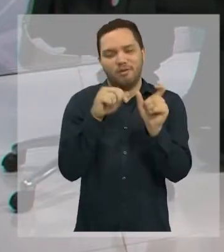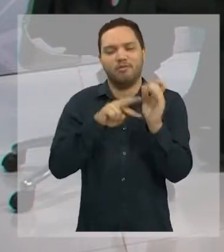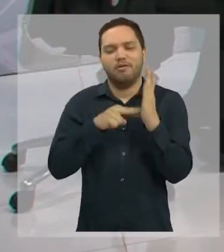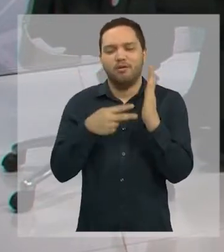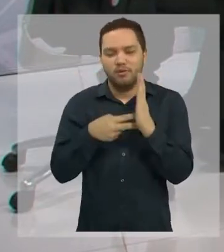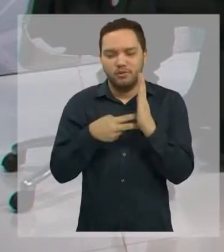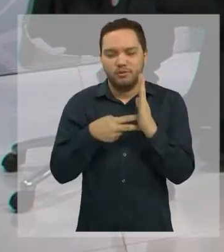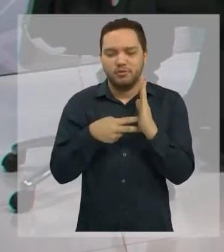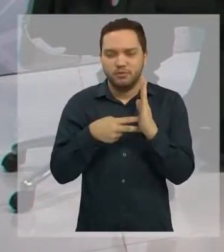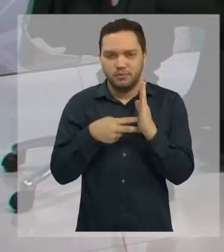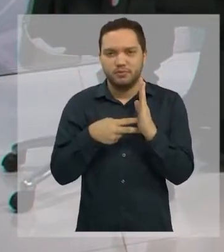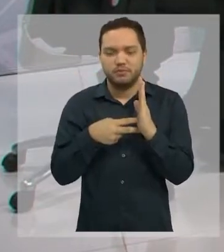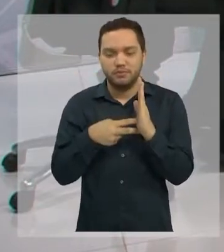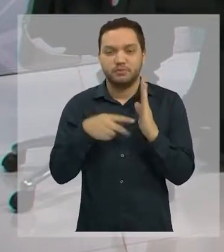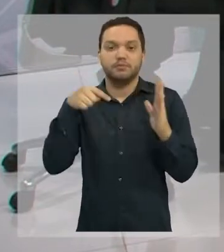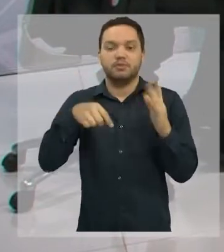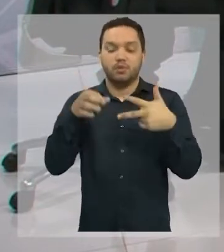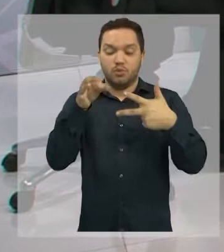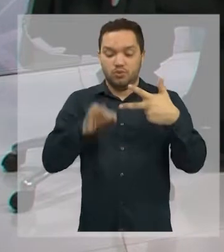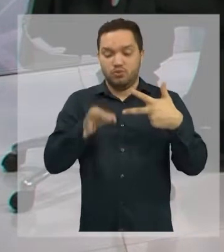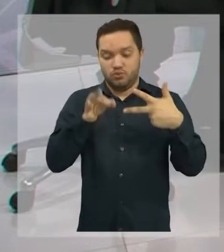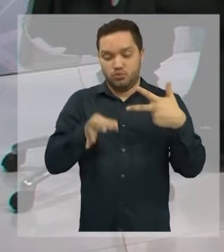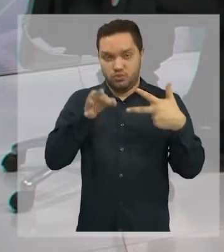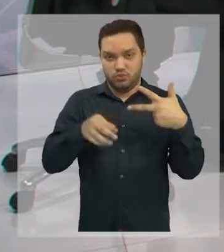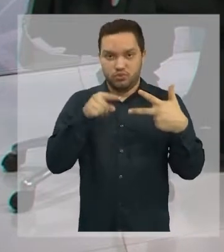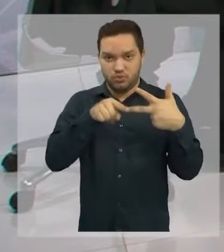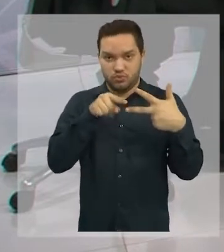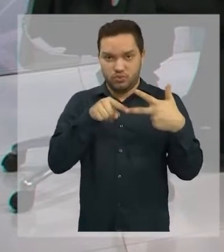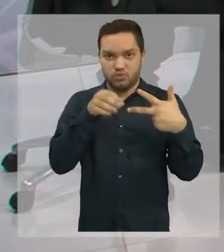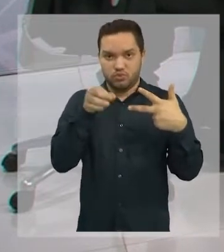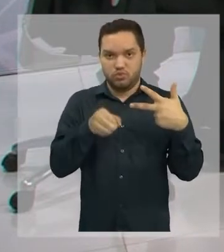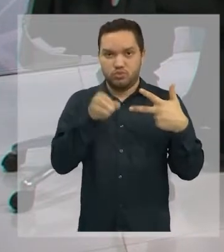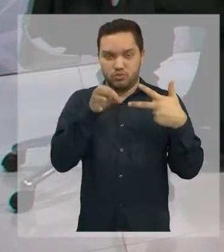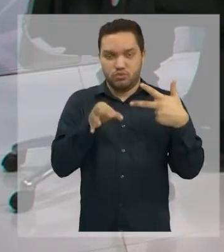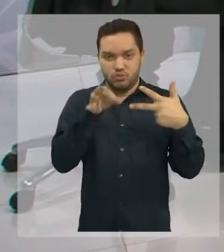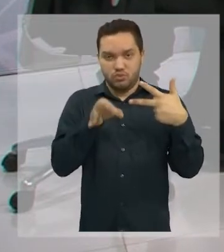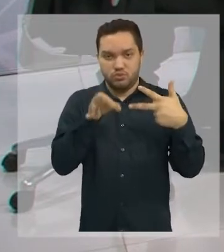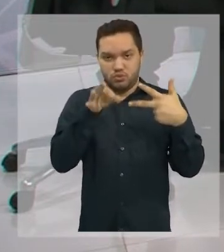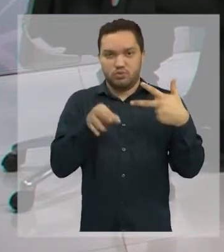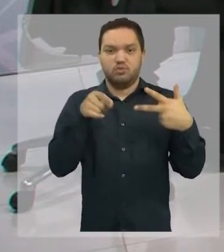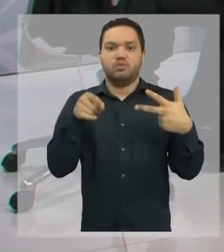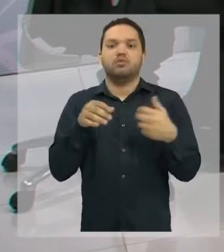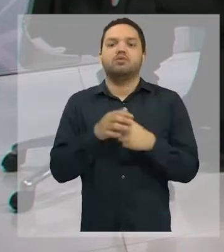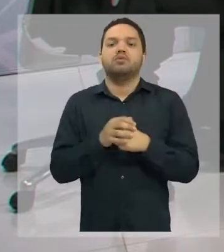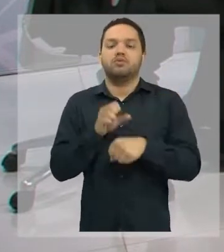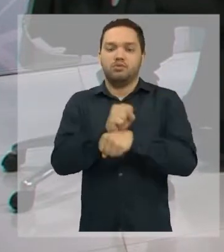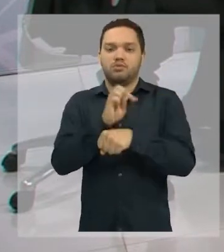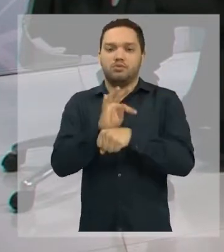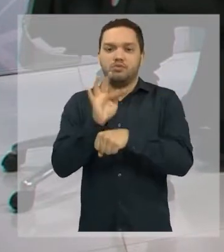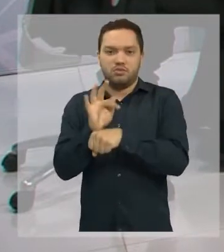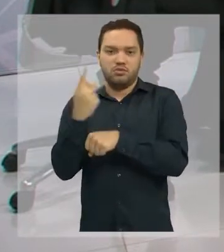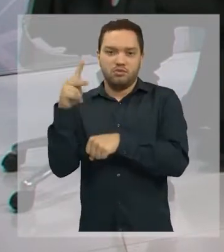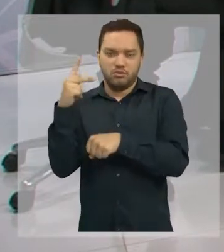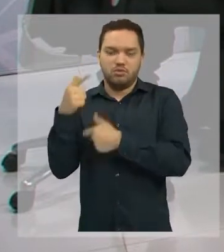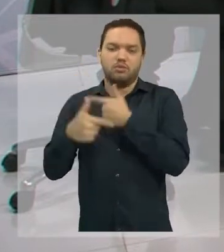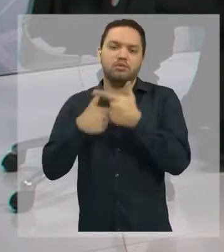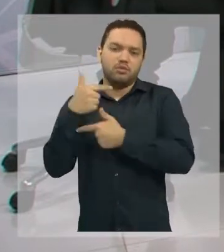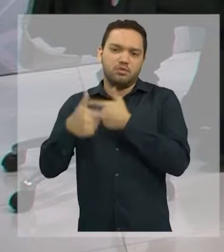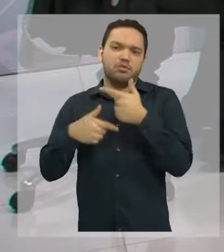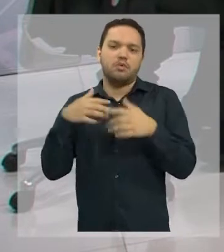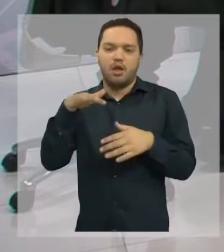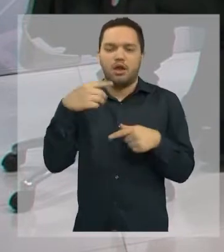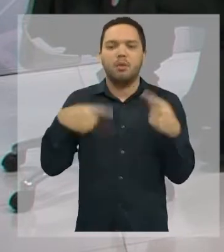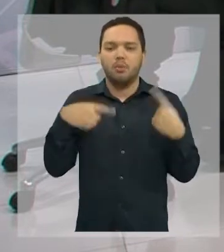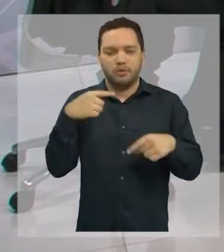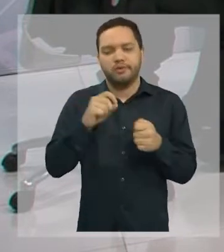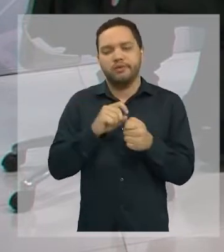era, inclusive o judiciário também, porque o Supremo, né, tinha lá a sua atividade